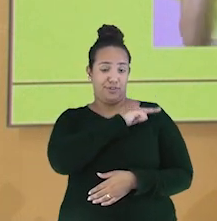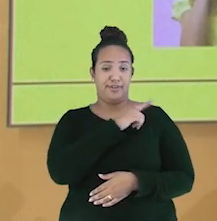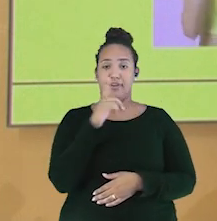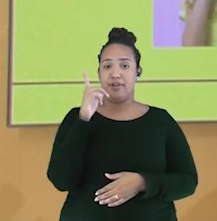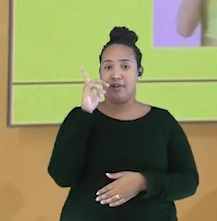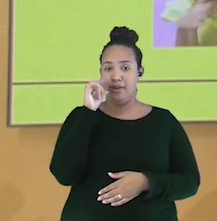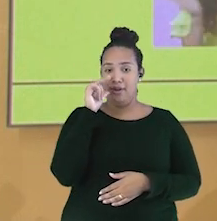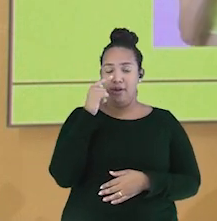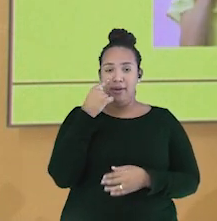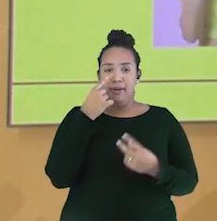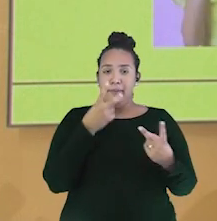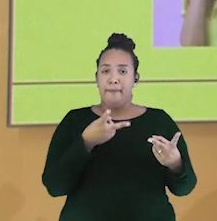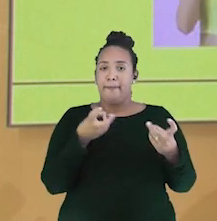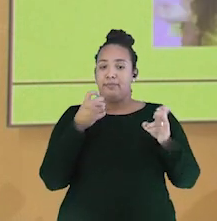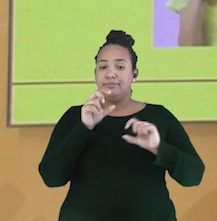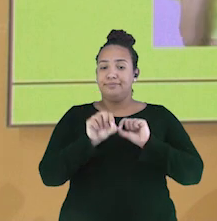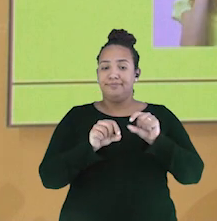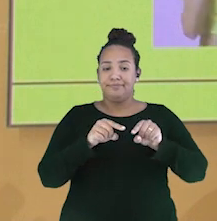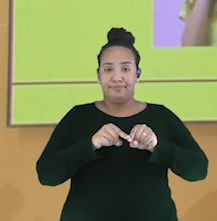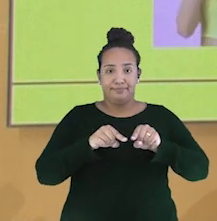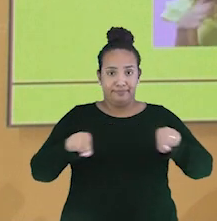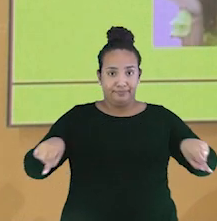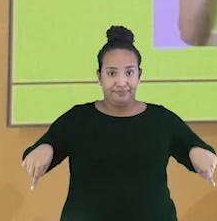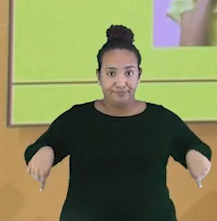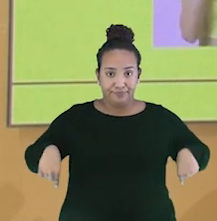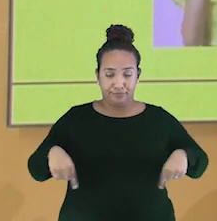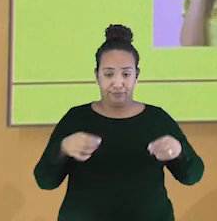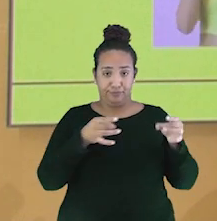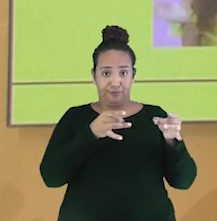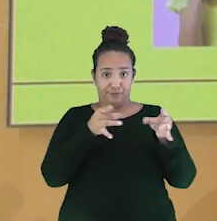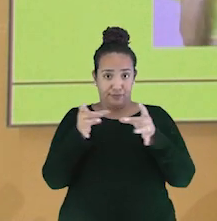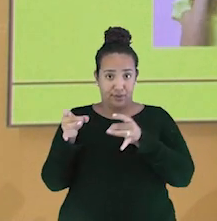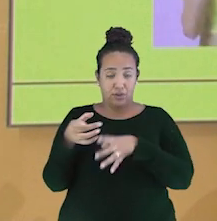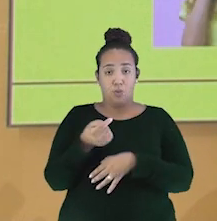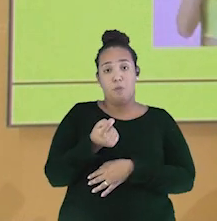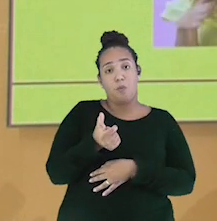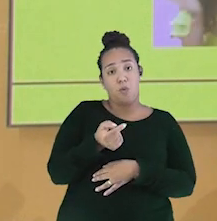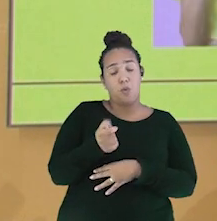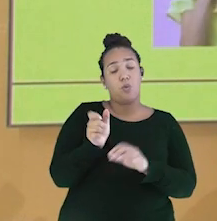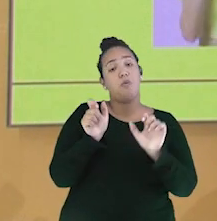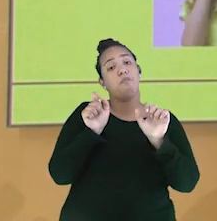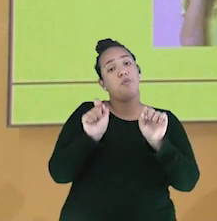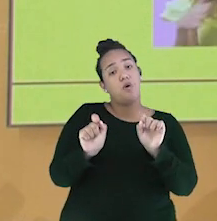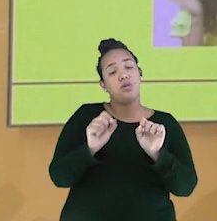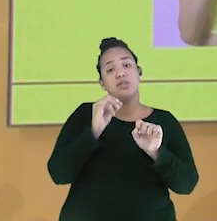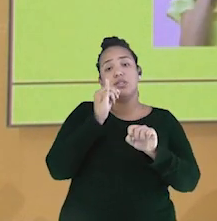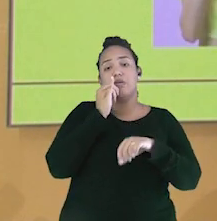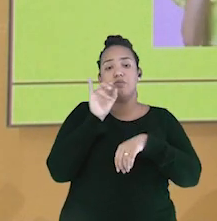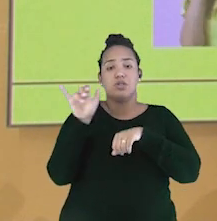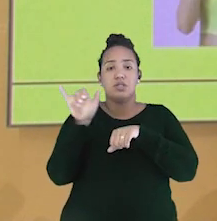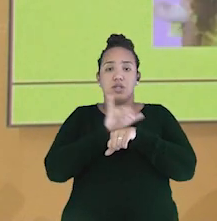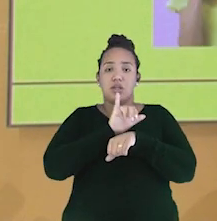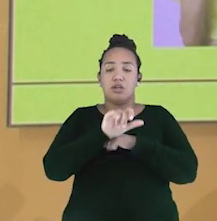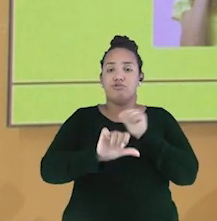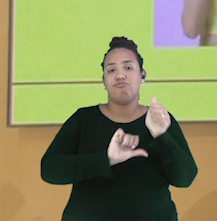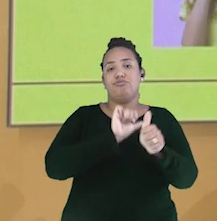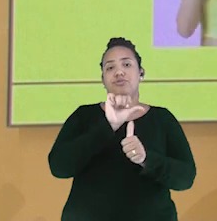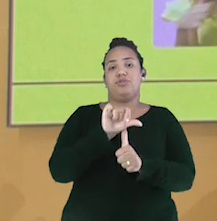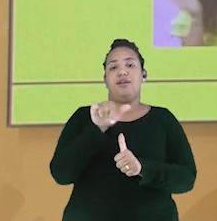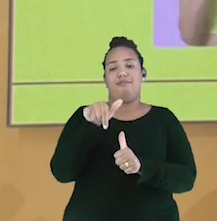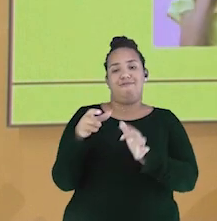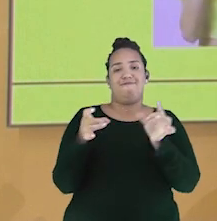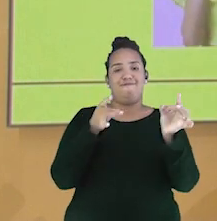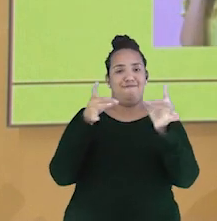observando que o bambolê foi o menos vendido ele pode fazer algo para aumentar as vendas do bambolê